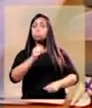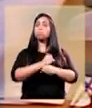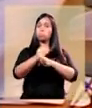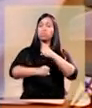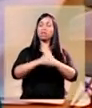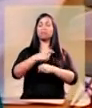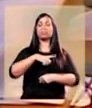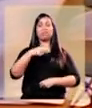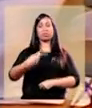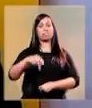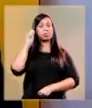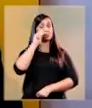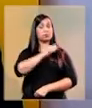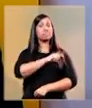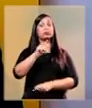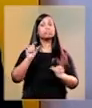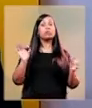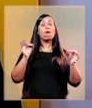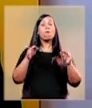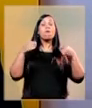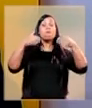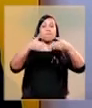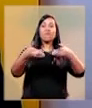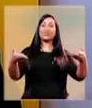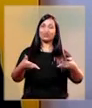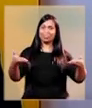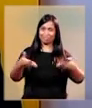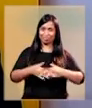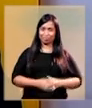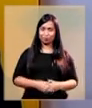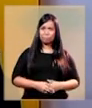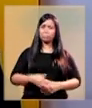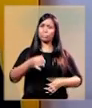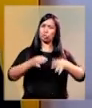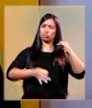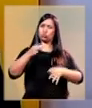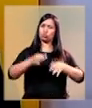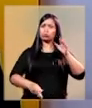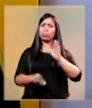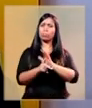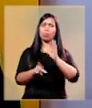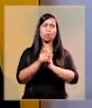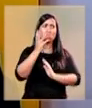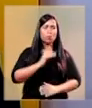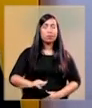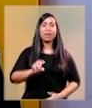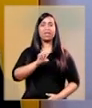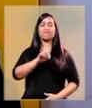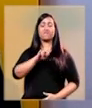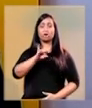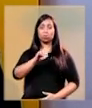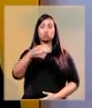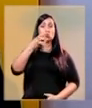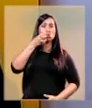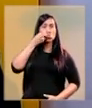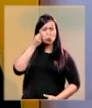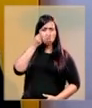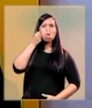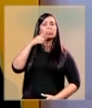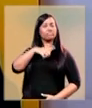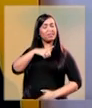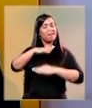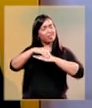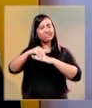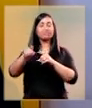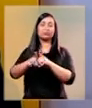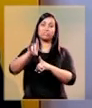realizados por ano na cidade. Esse é o tema do Ponto de Vista dessa semana. Para o juiz da Vara da Infância, Evandro Pelarim, adotar envolve,